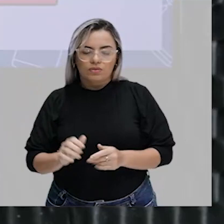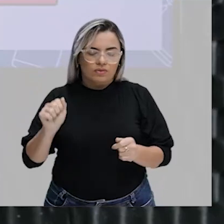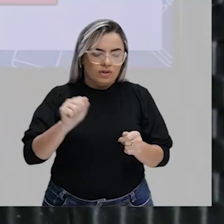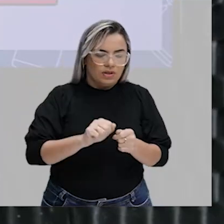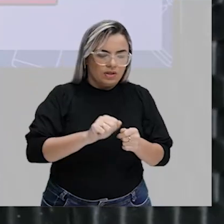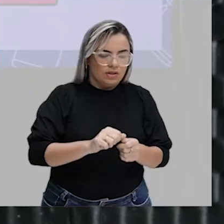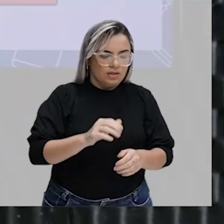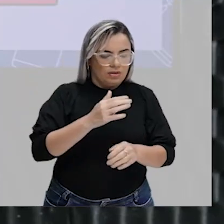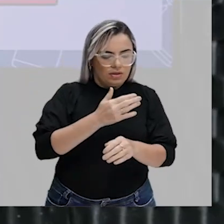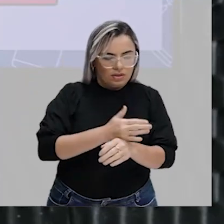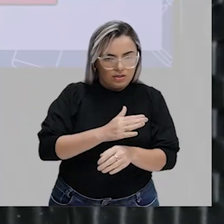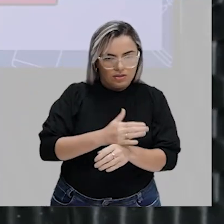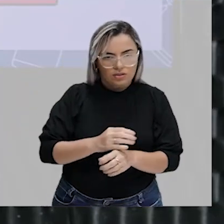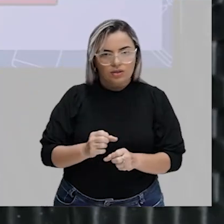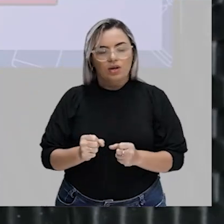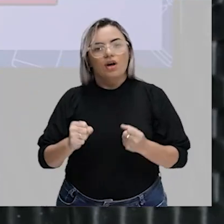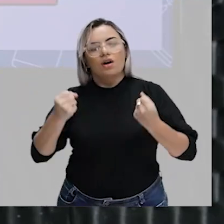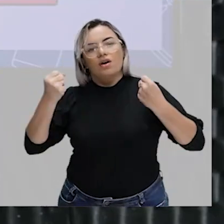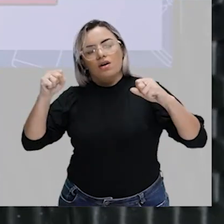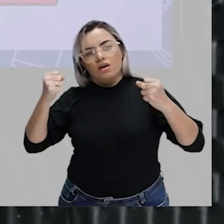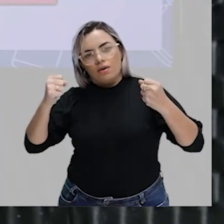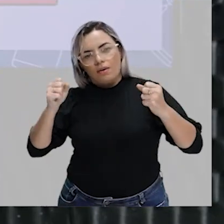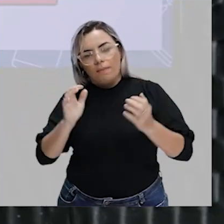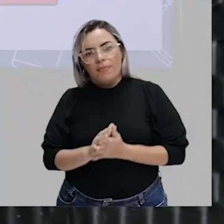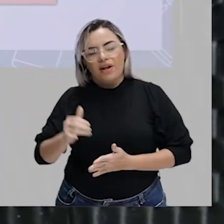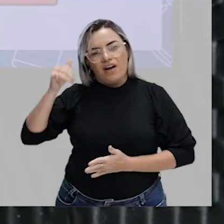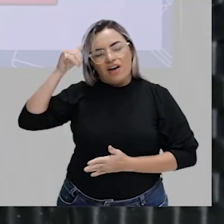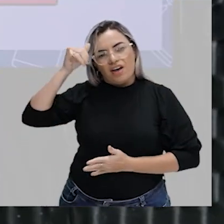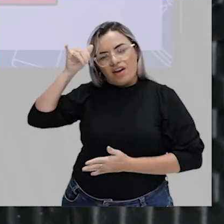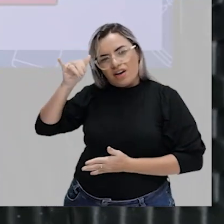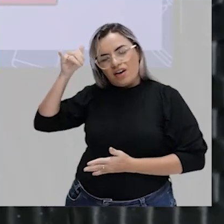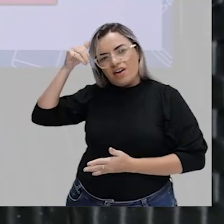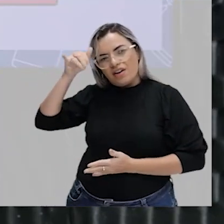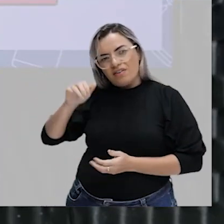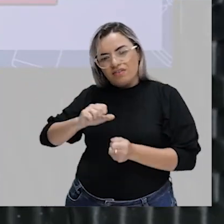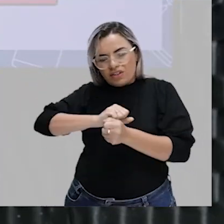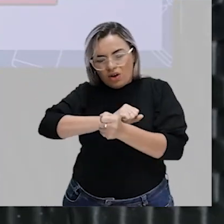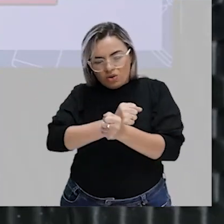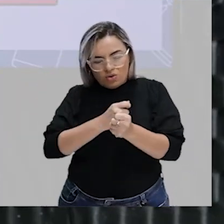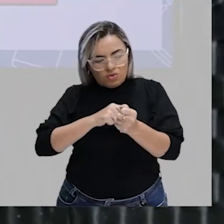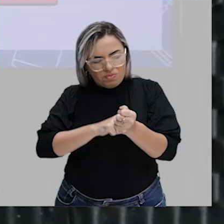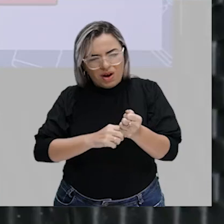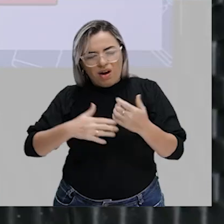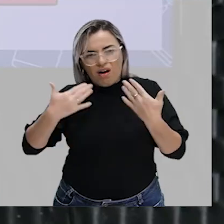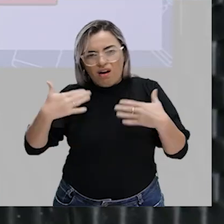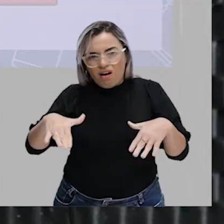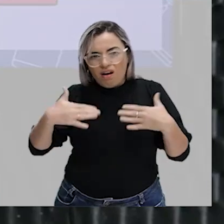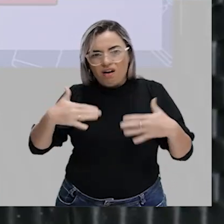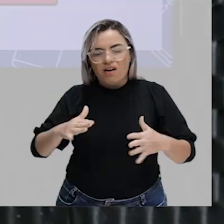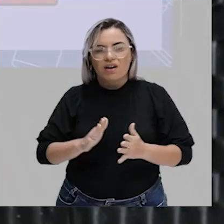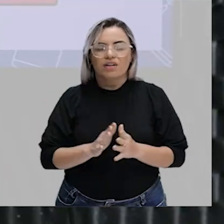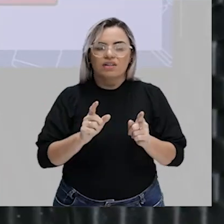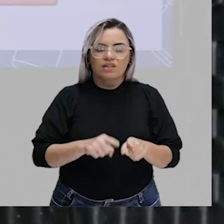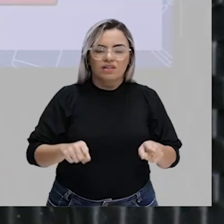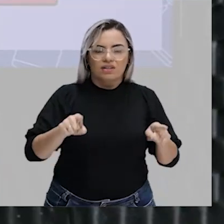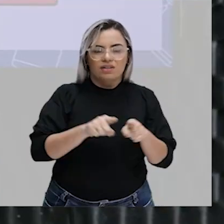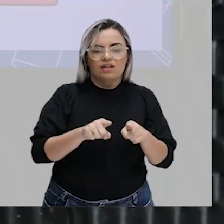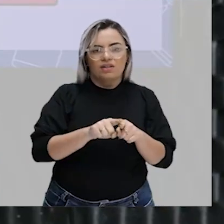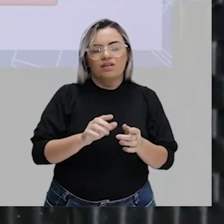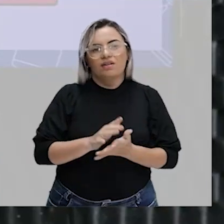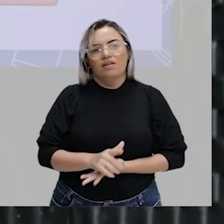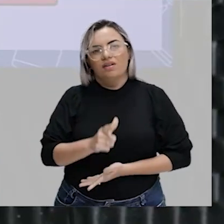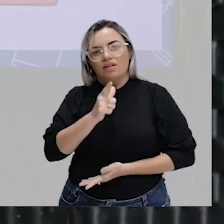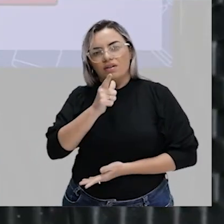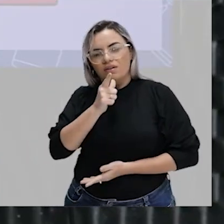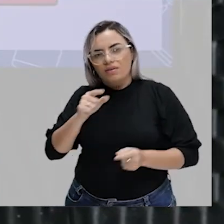aquelas lesões por esforço repetitivo. A hidroginástica, tudo isso tem a ver ali um